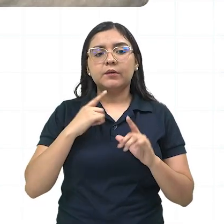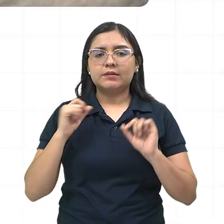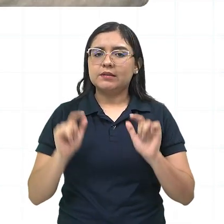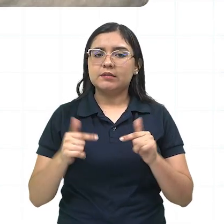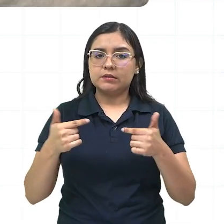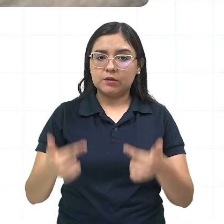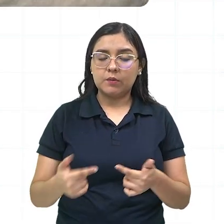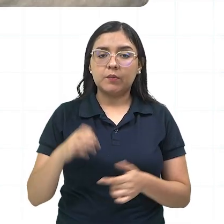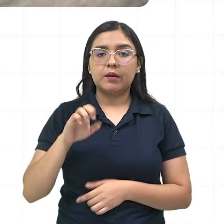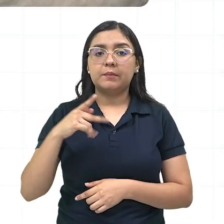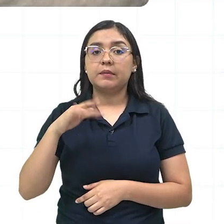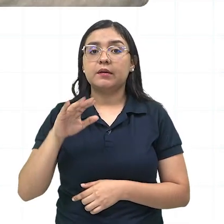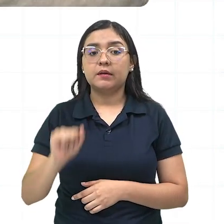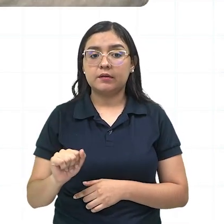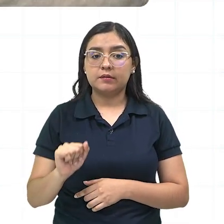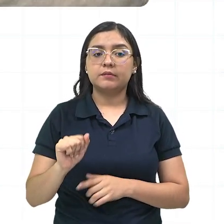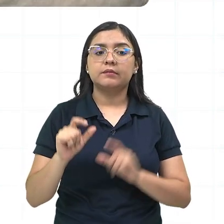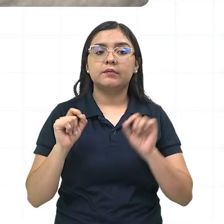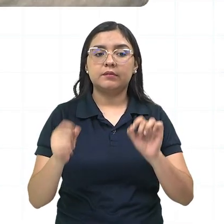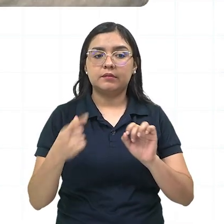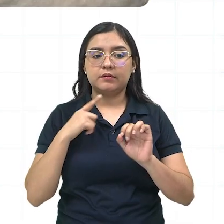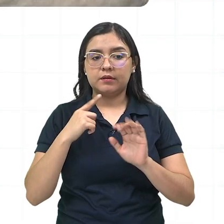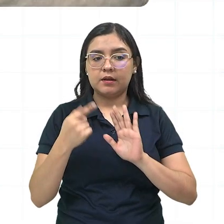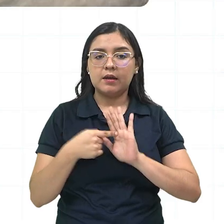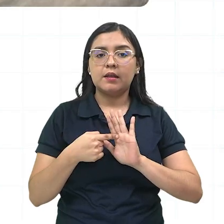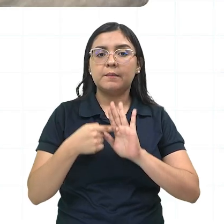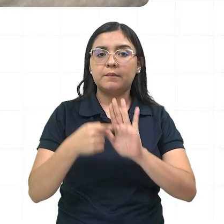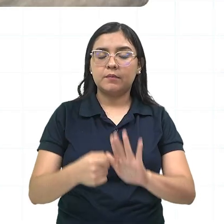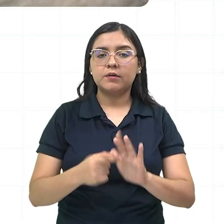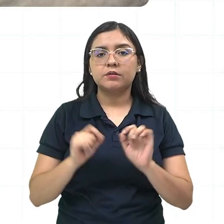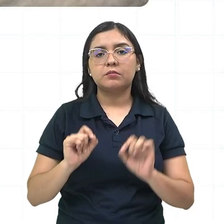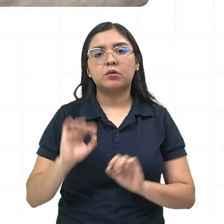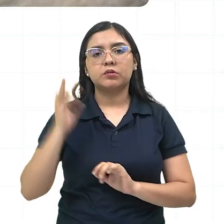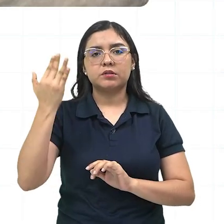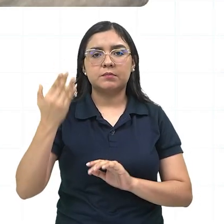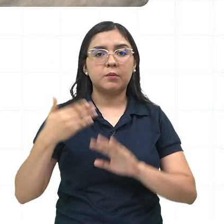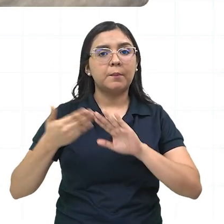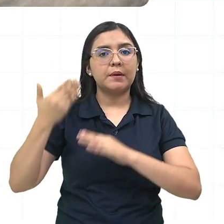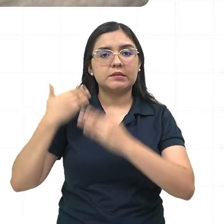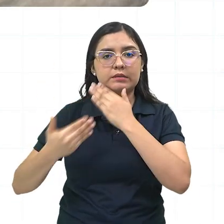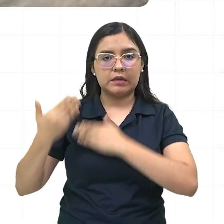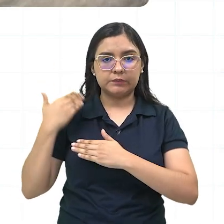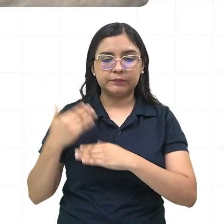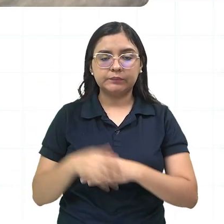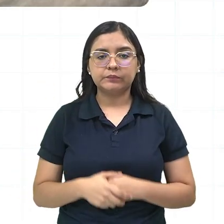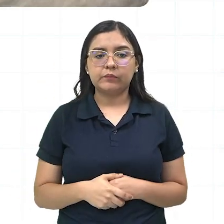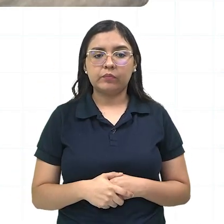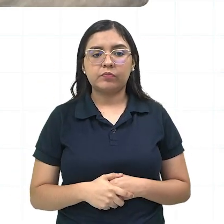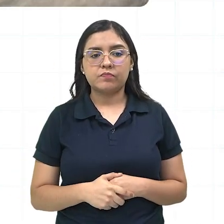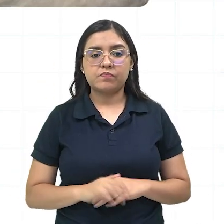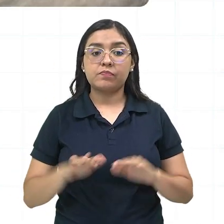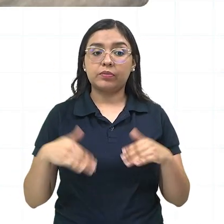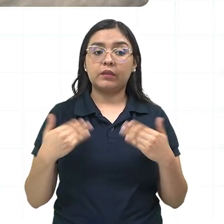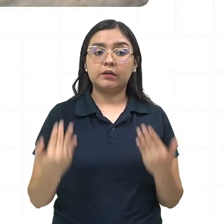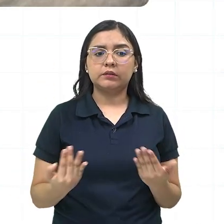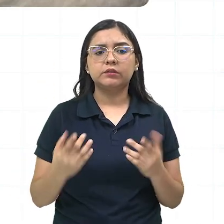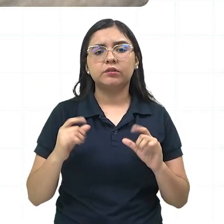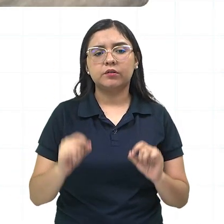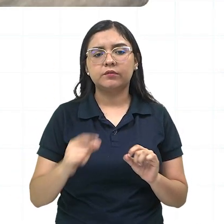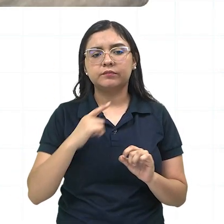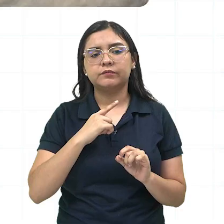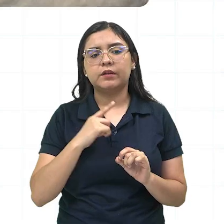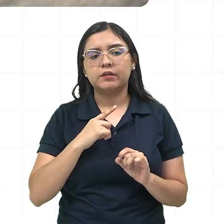ela representa algo que transcorreu em outro momento de maneira bem distante. E assim, a gente vai